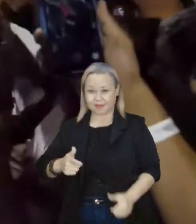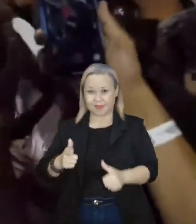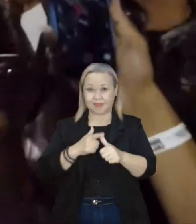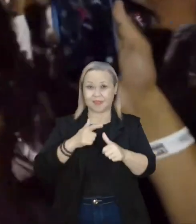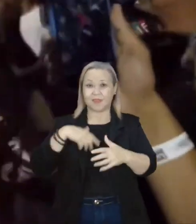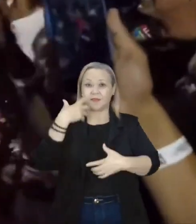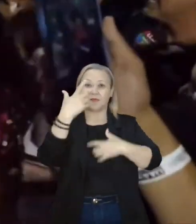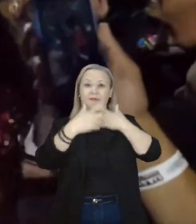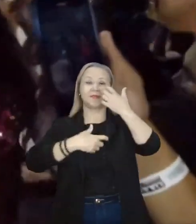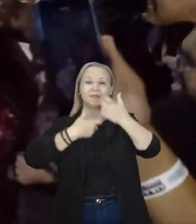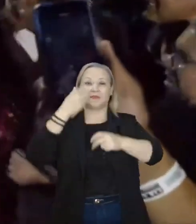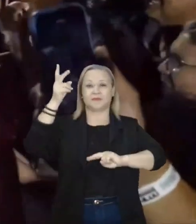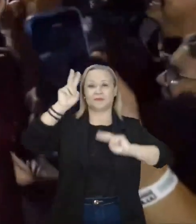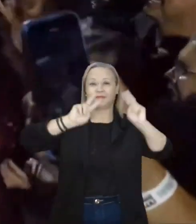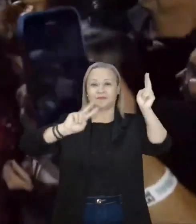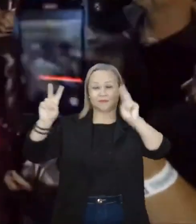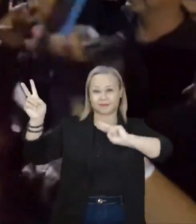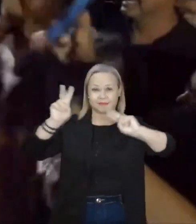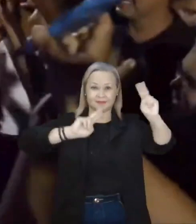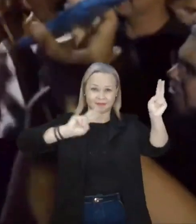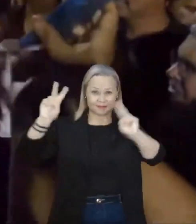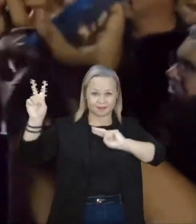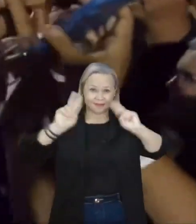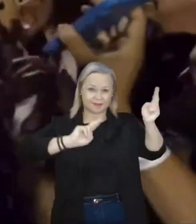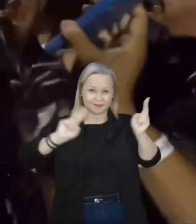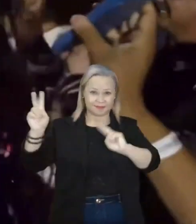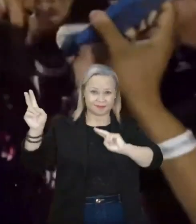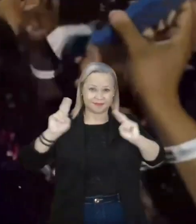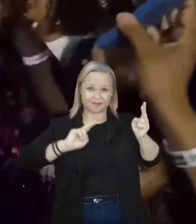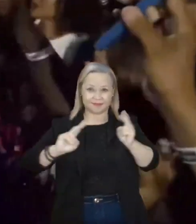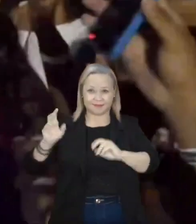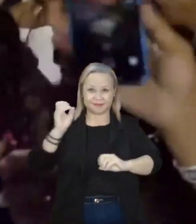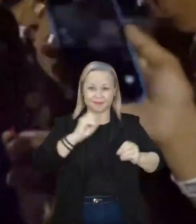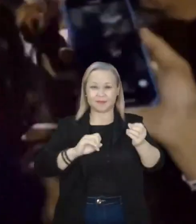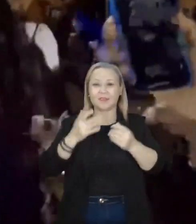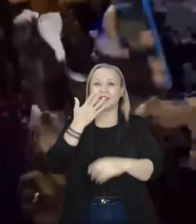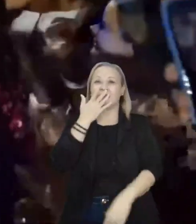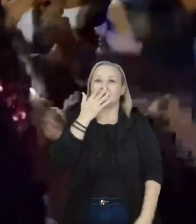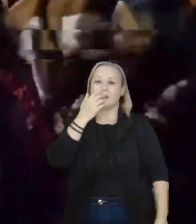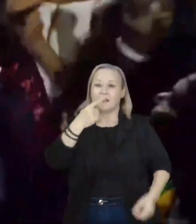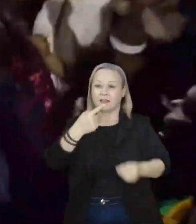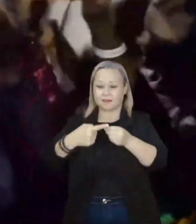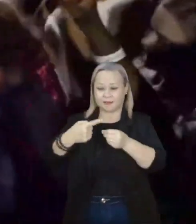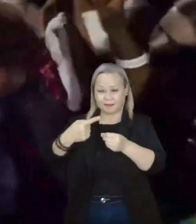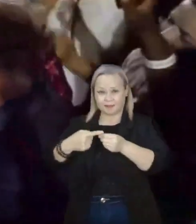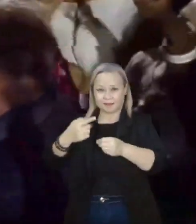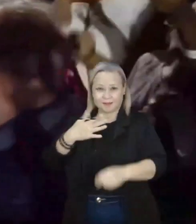canta, sou o carnaval. A cor dessa cidade.